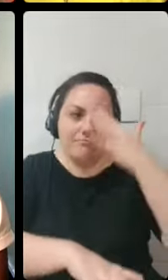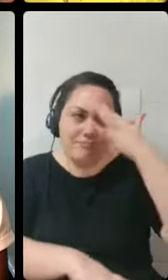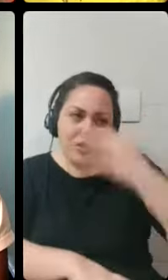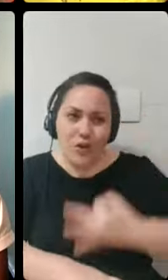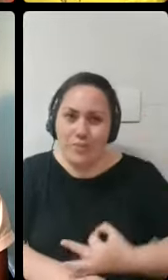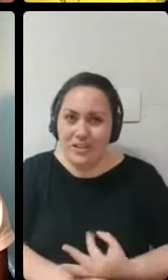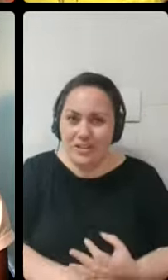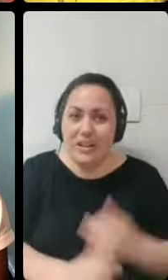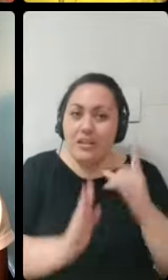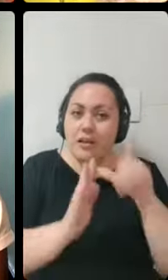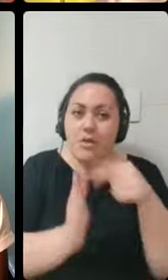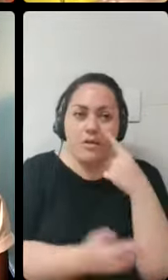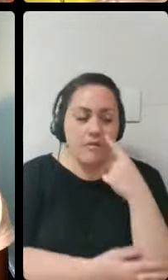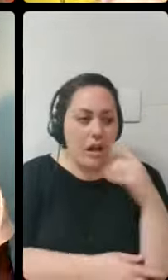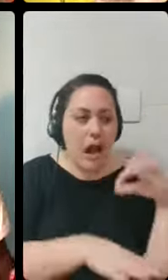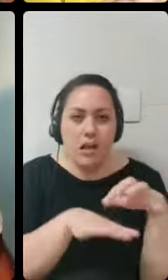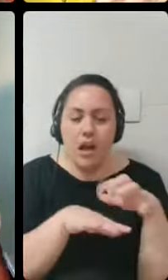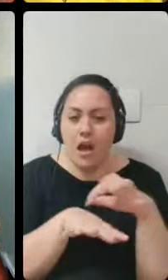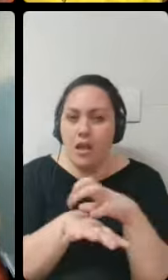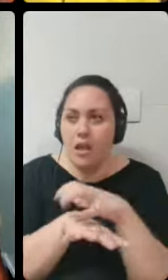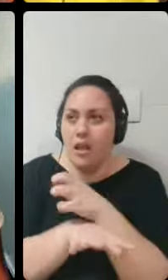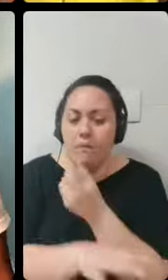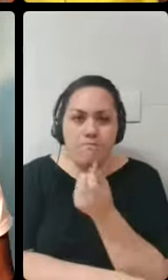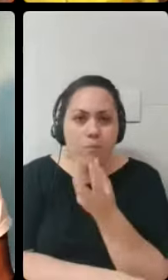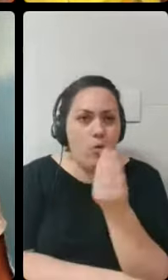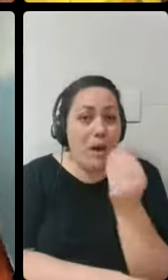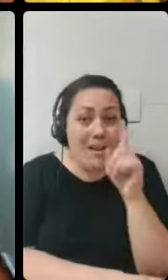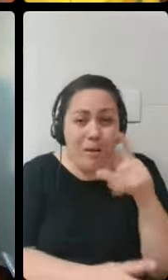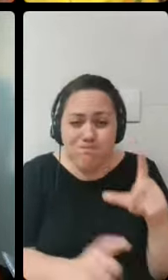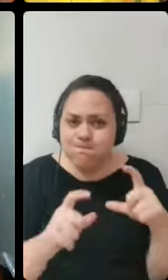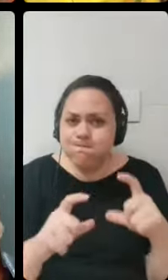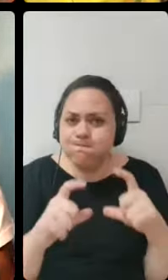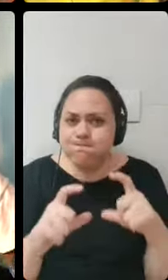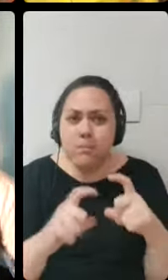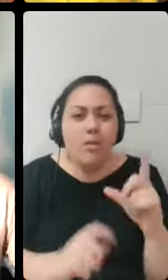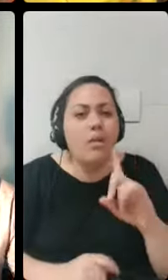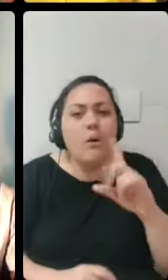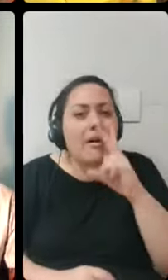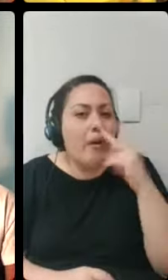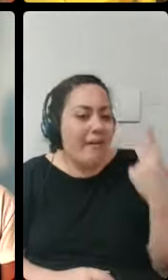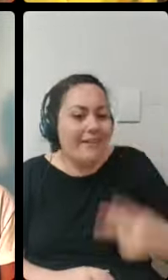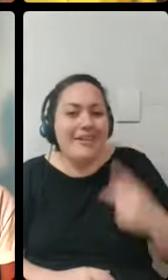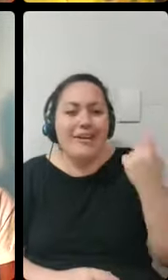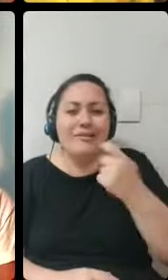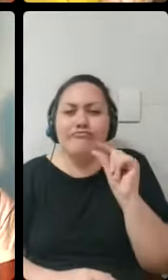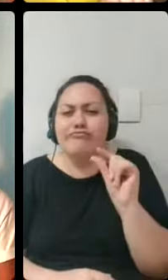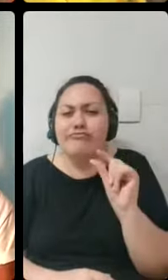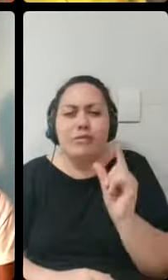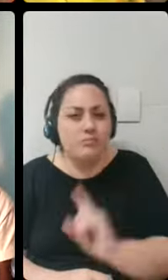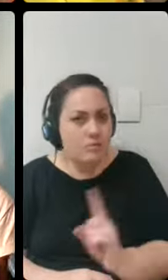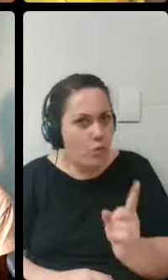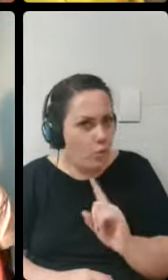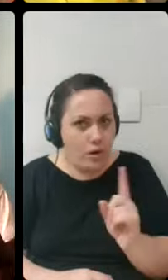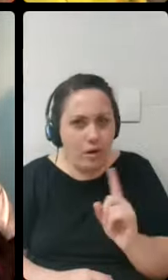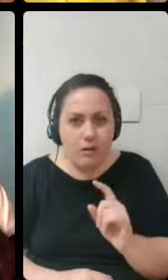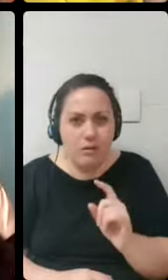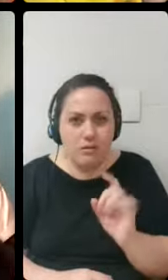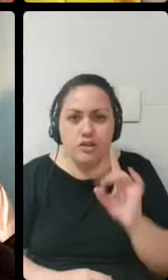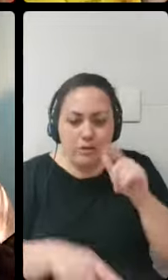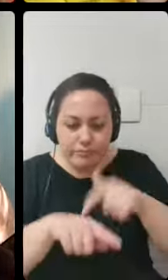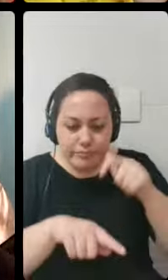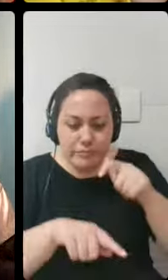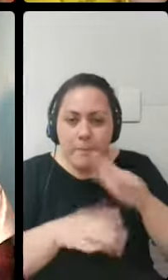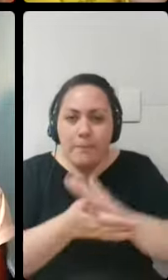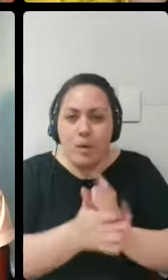Era aranha atrás de aranha. Aranha gigante, Tudo que é não era lugar. umas aranhas, tipo, que nem aqui no sul, que é desse tamanho e tu faz assim e me mata. É, porque